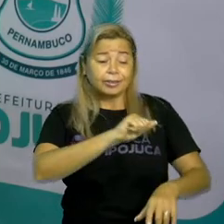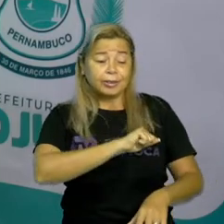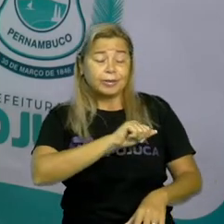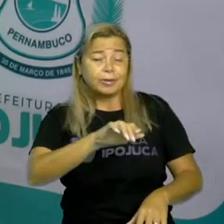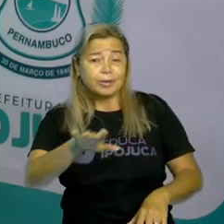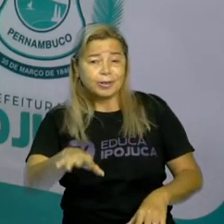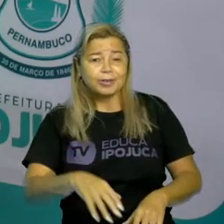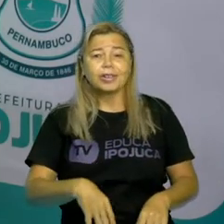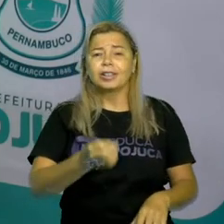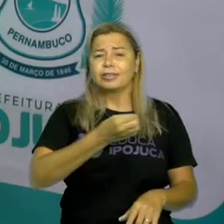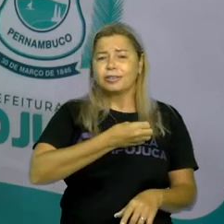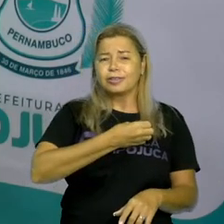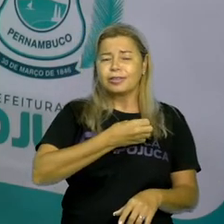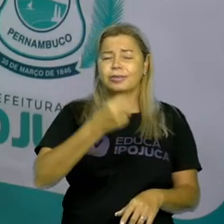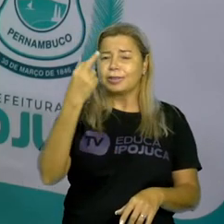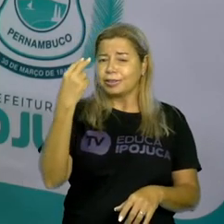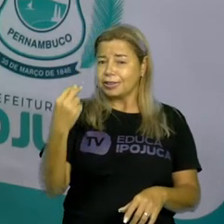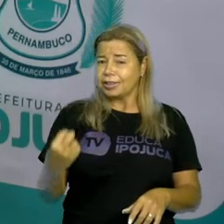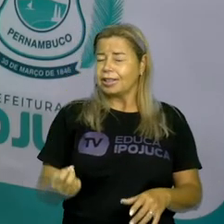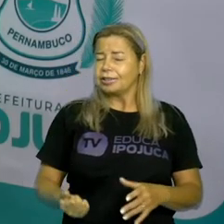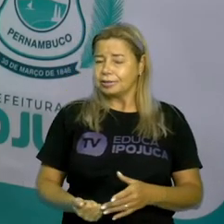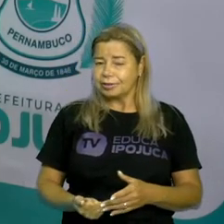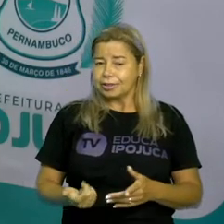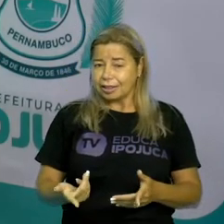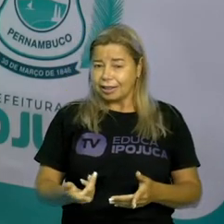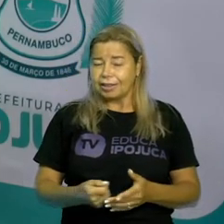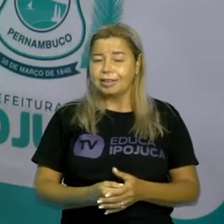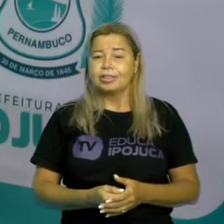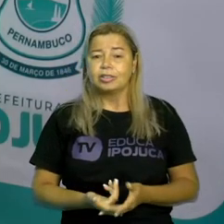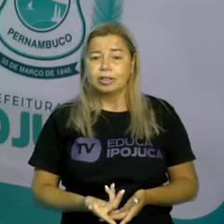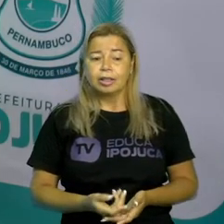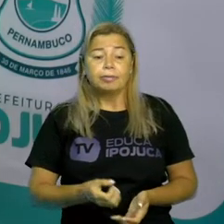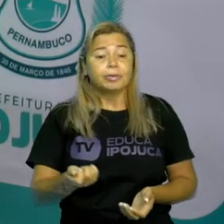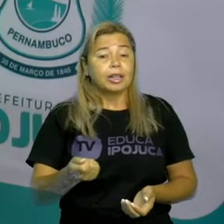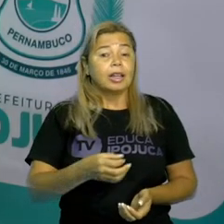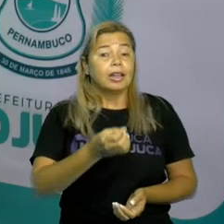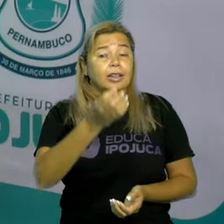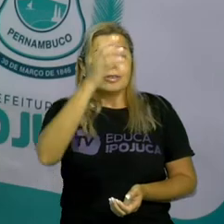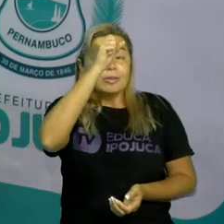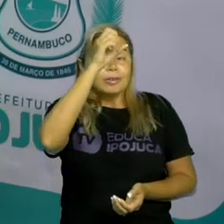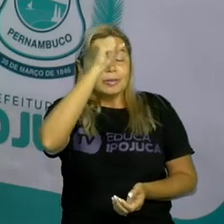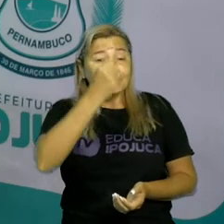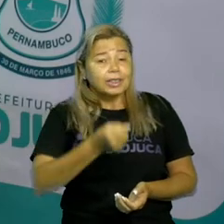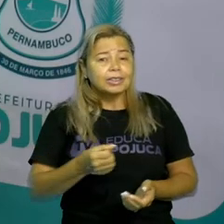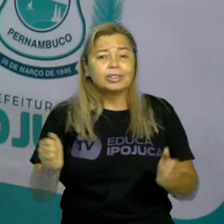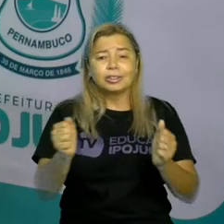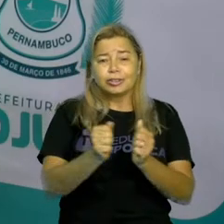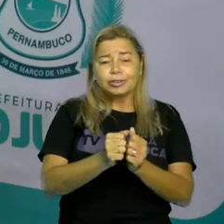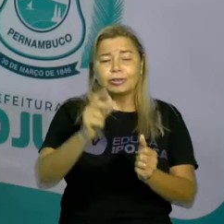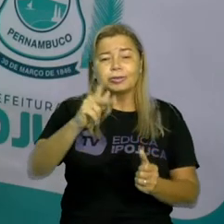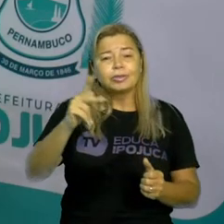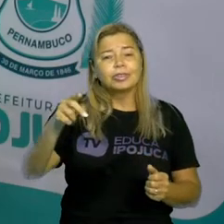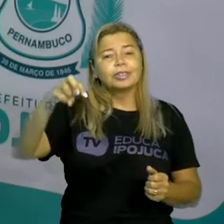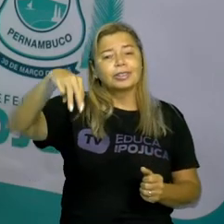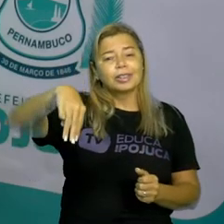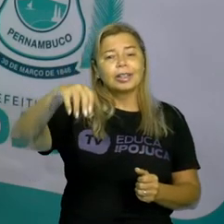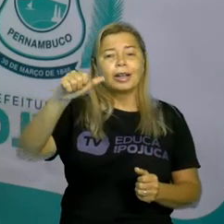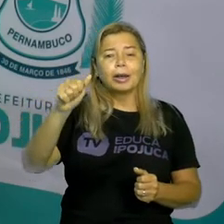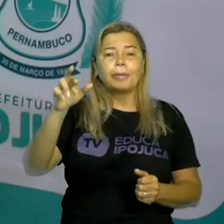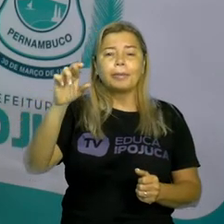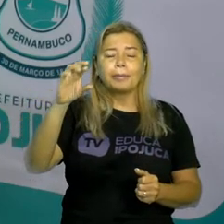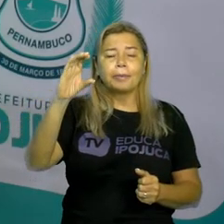isso eu aprendi na aula da TV com a professora Márcia que os números inteiros é esse isso